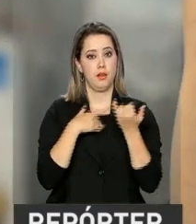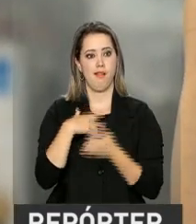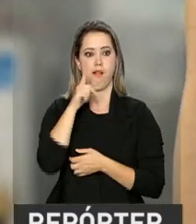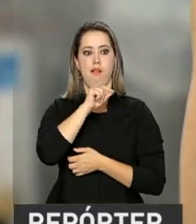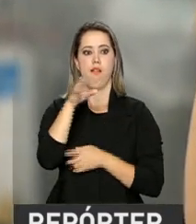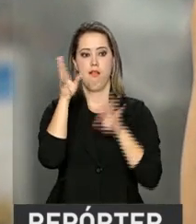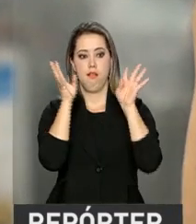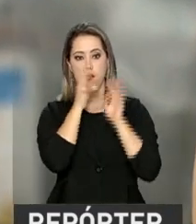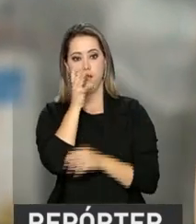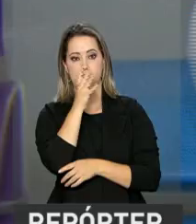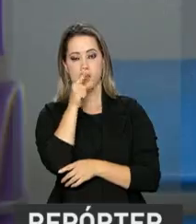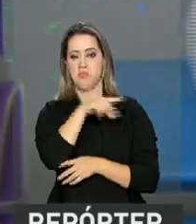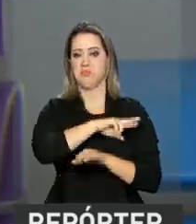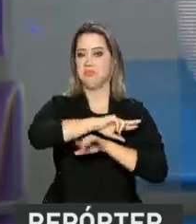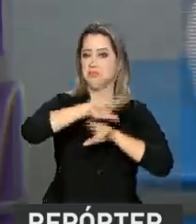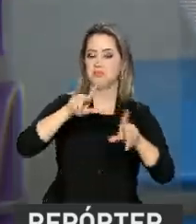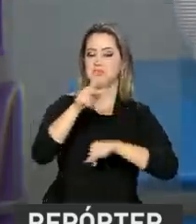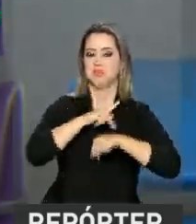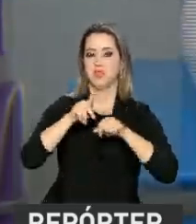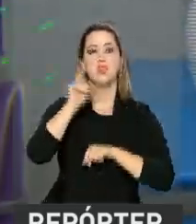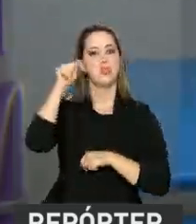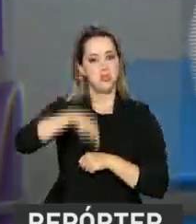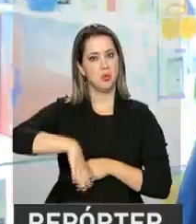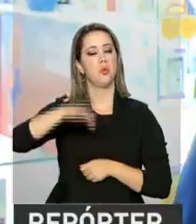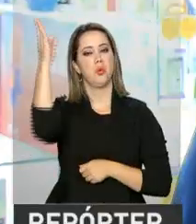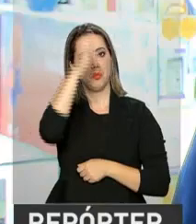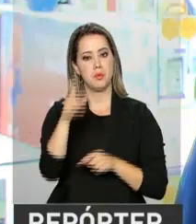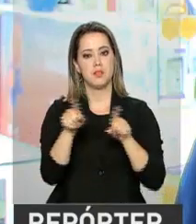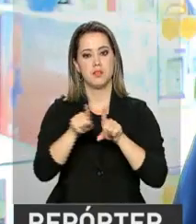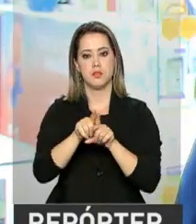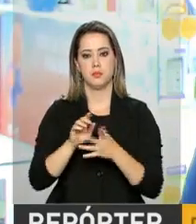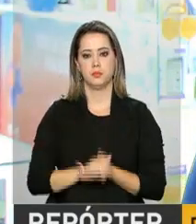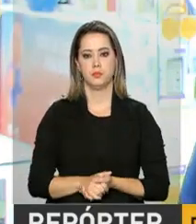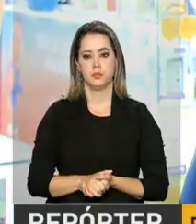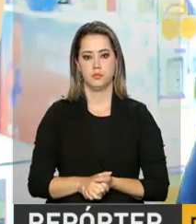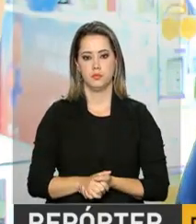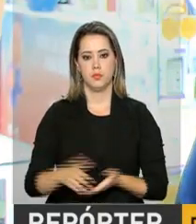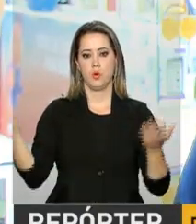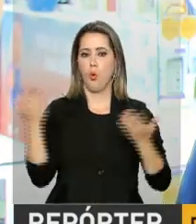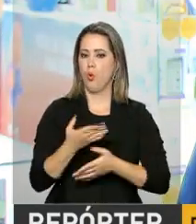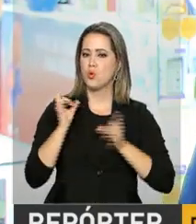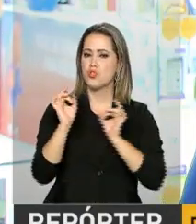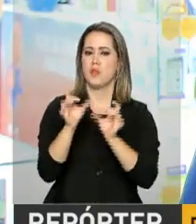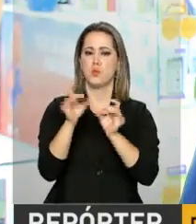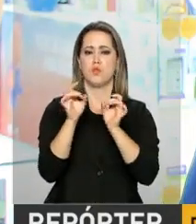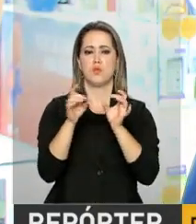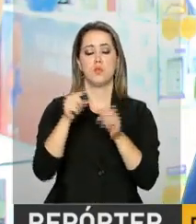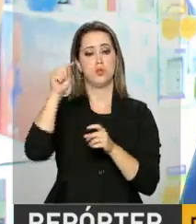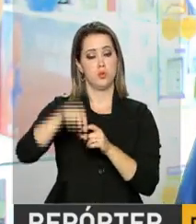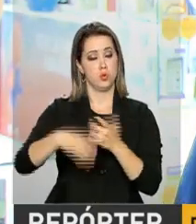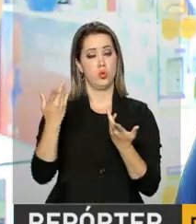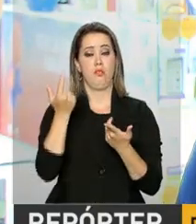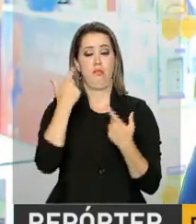conquistado crianças em vários países e já virou febre no Brasil. Hoje é um dos produtos que mais se vende na Feira dos Importados,